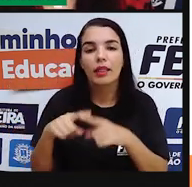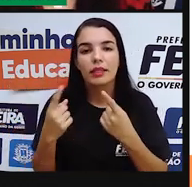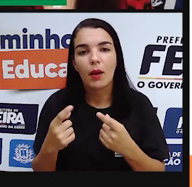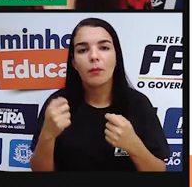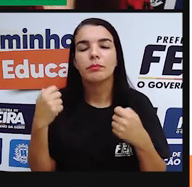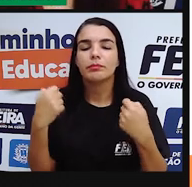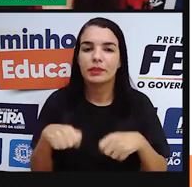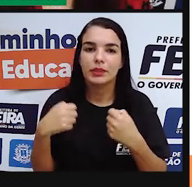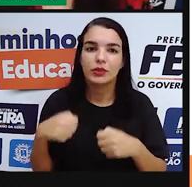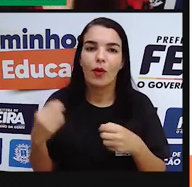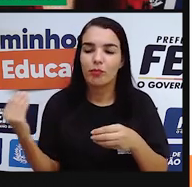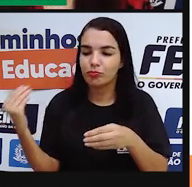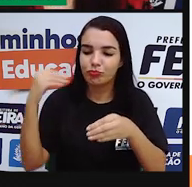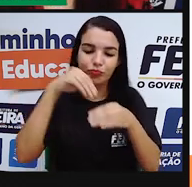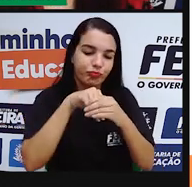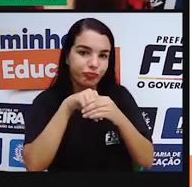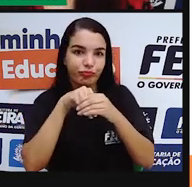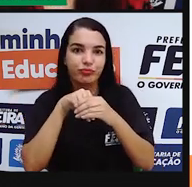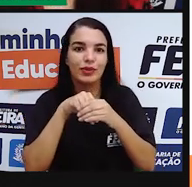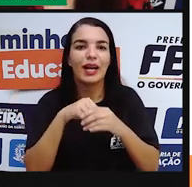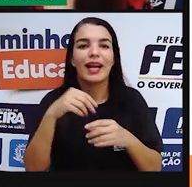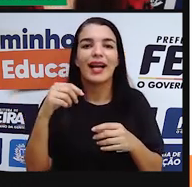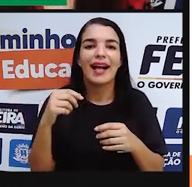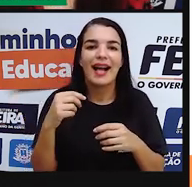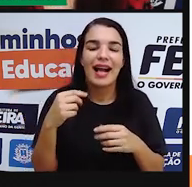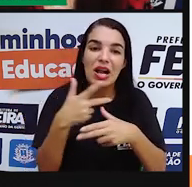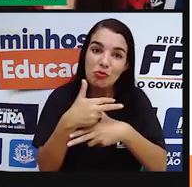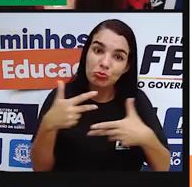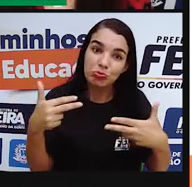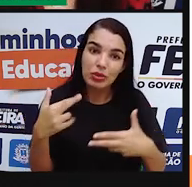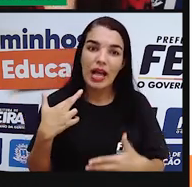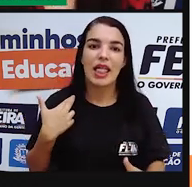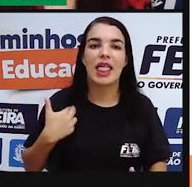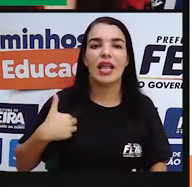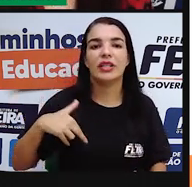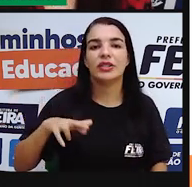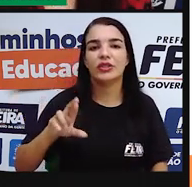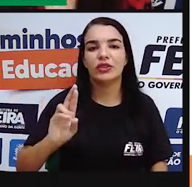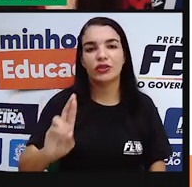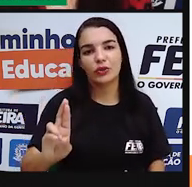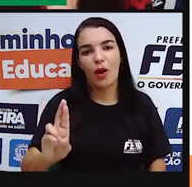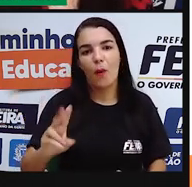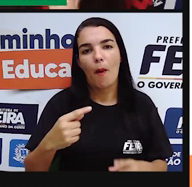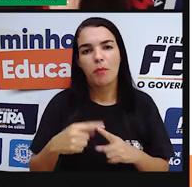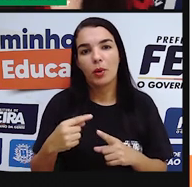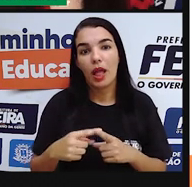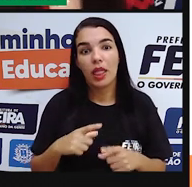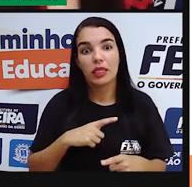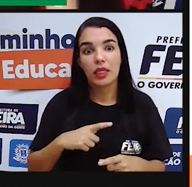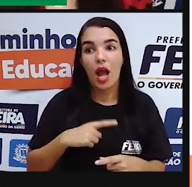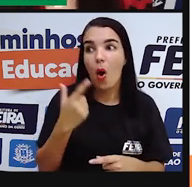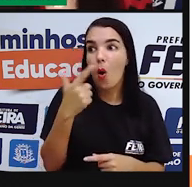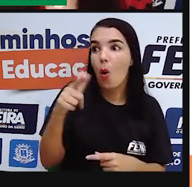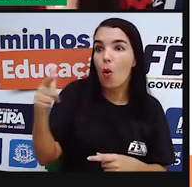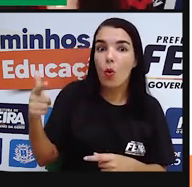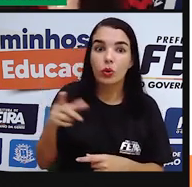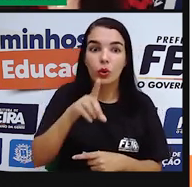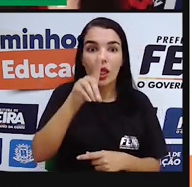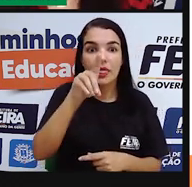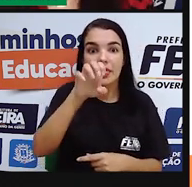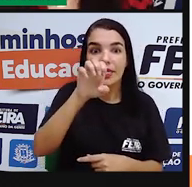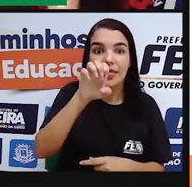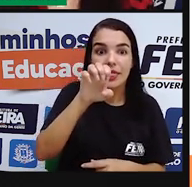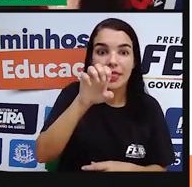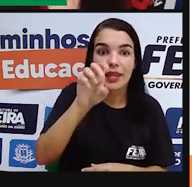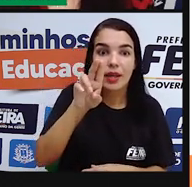centenas de anos e que fazia, de certa forma, adoração a outros deuses, que eram os deuses da